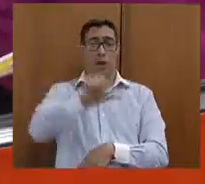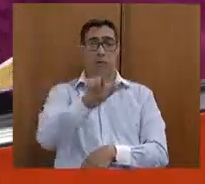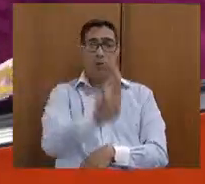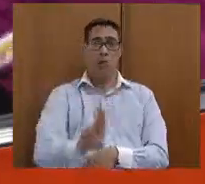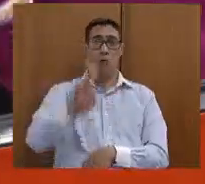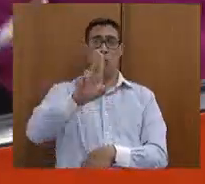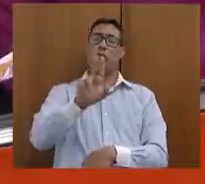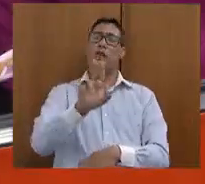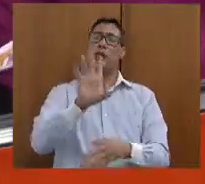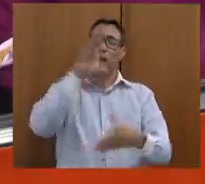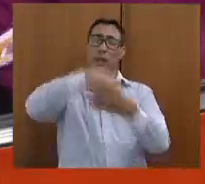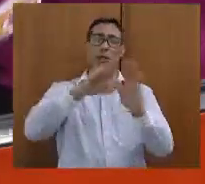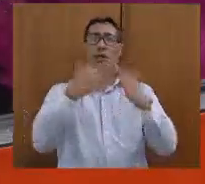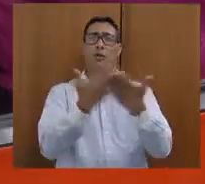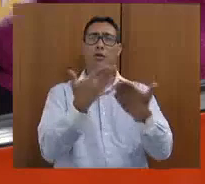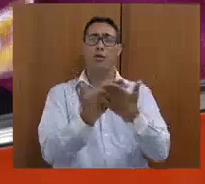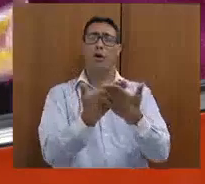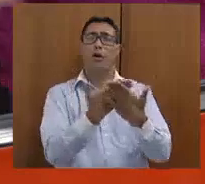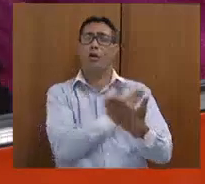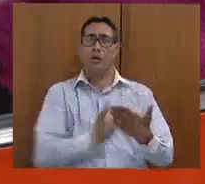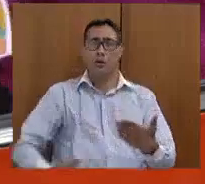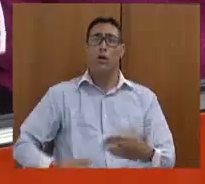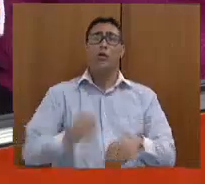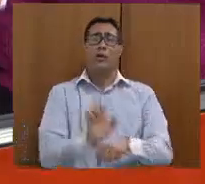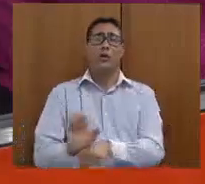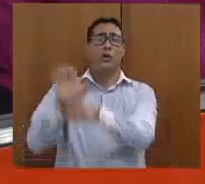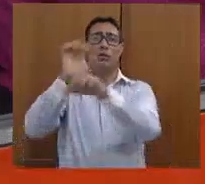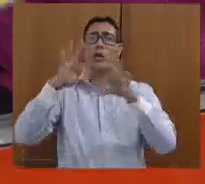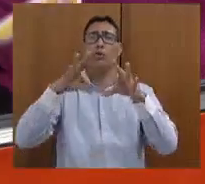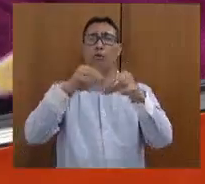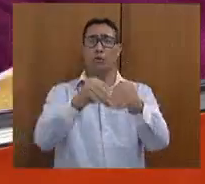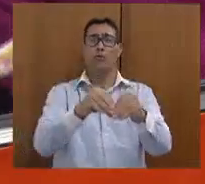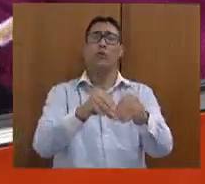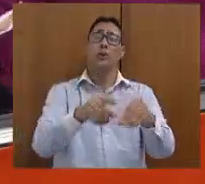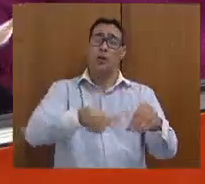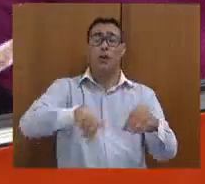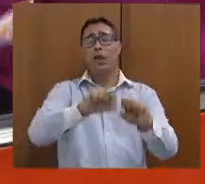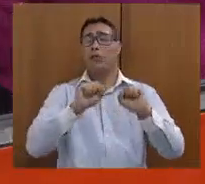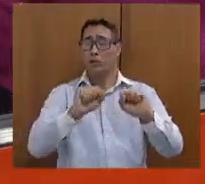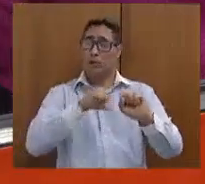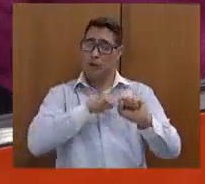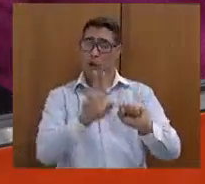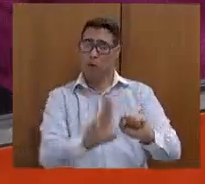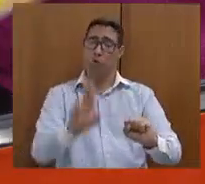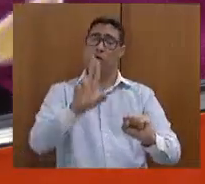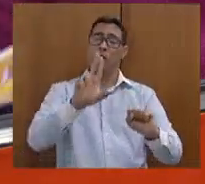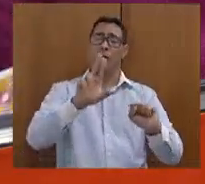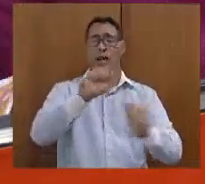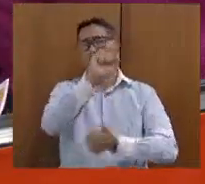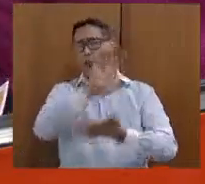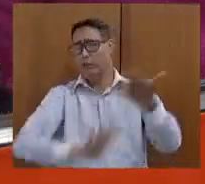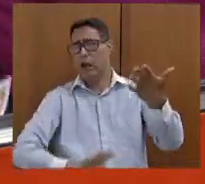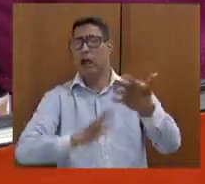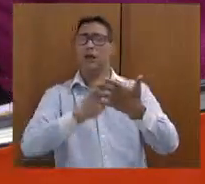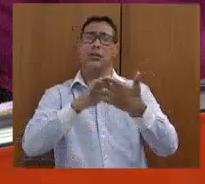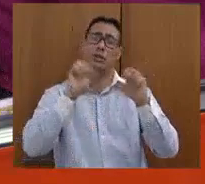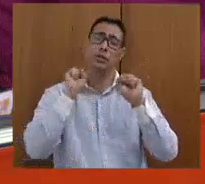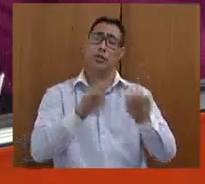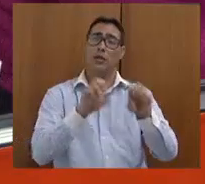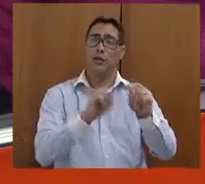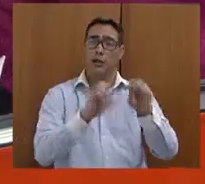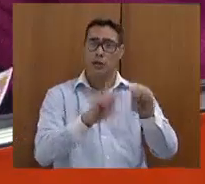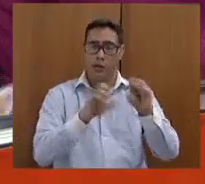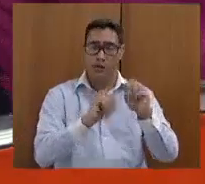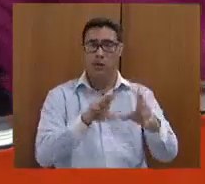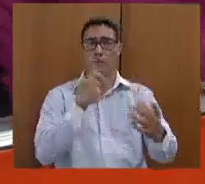todas as escolas públicas estaduais para que a gente realmente tenha em sala de aula as atividades é educacionais